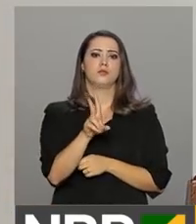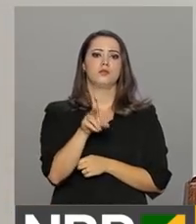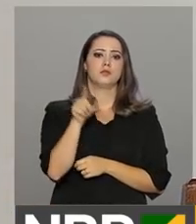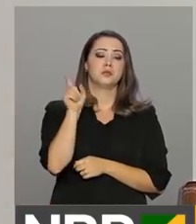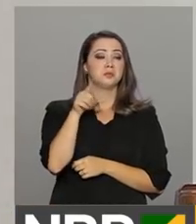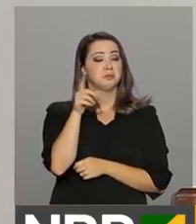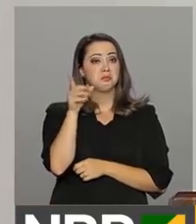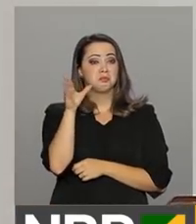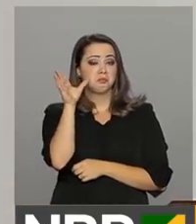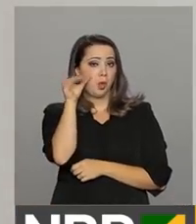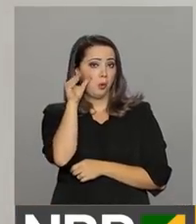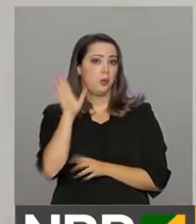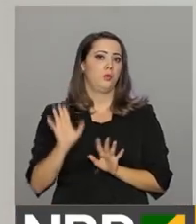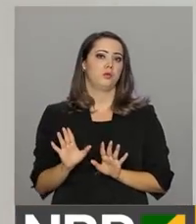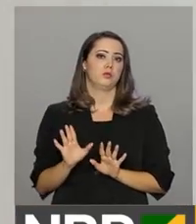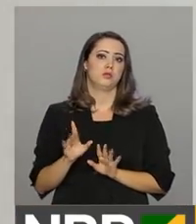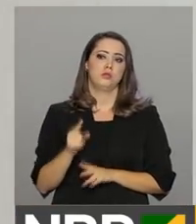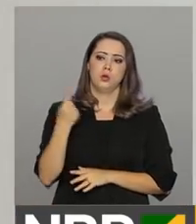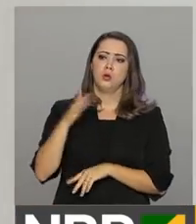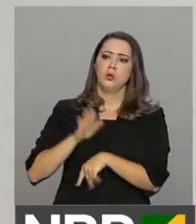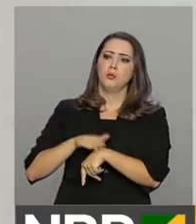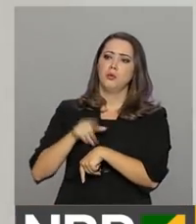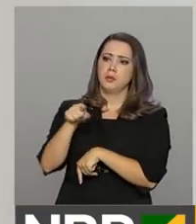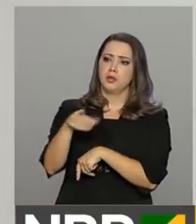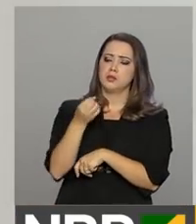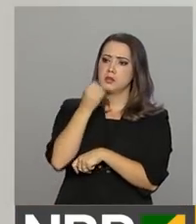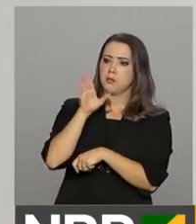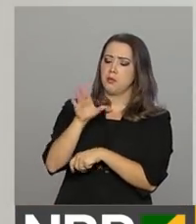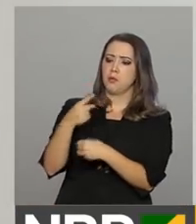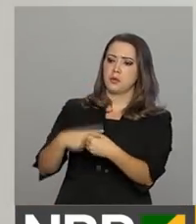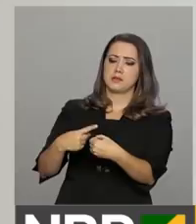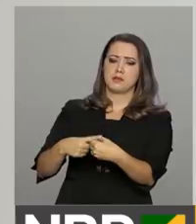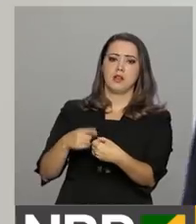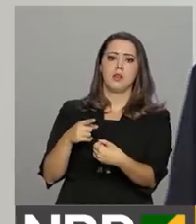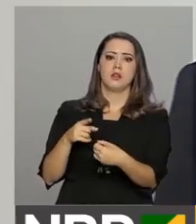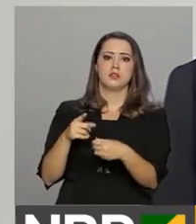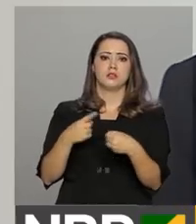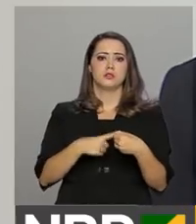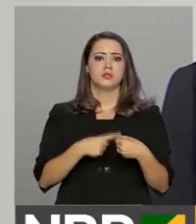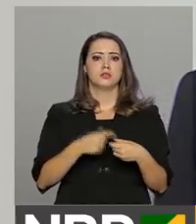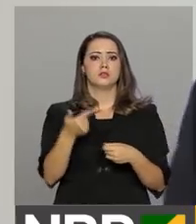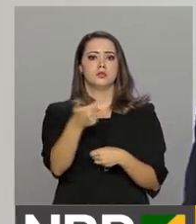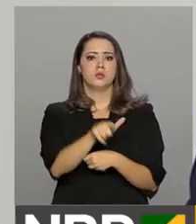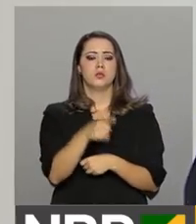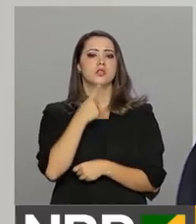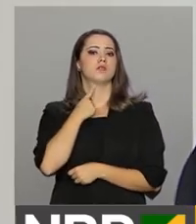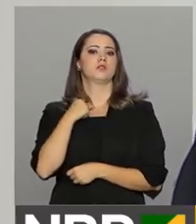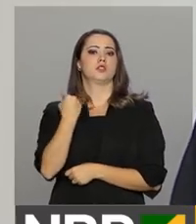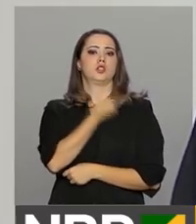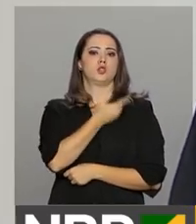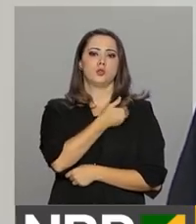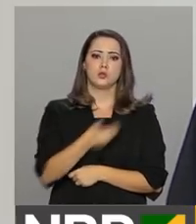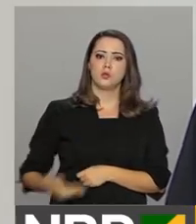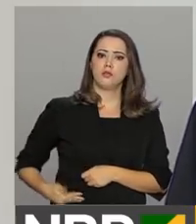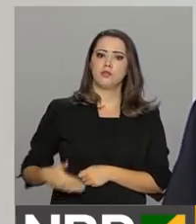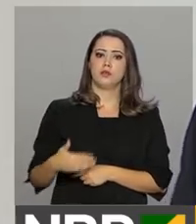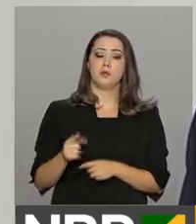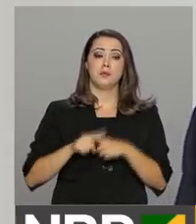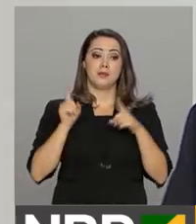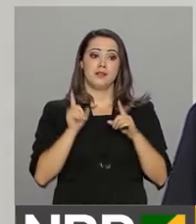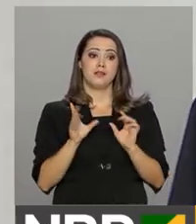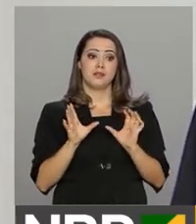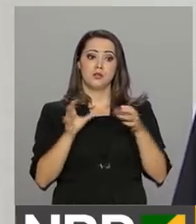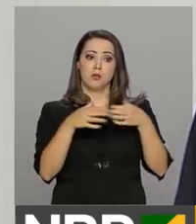coisa curiosa num dado momento quando é favor dos municípios estados ou de outros interesses nós somos governo quando uma coisa